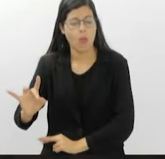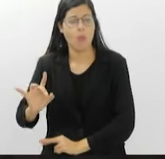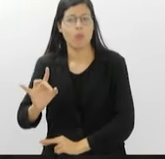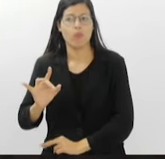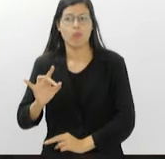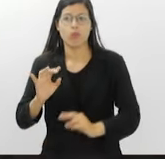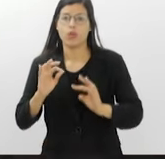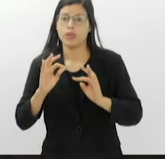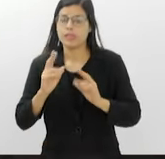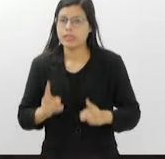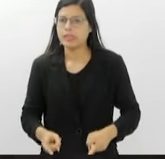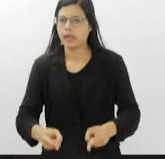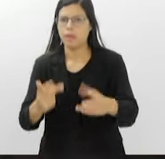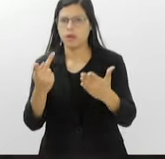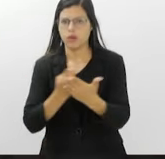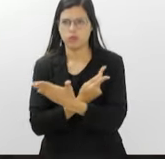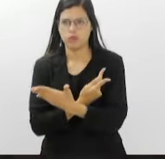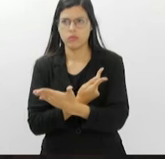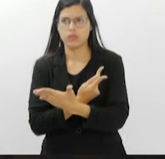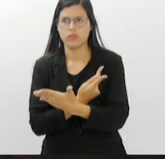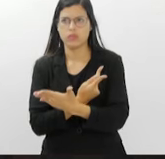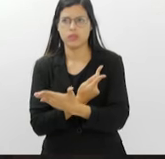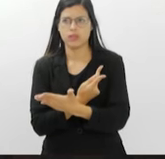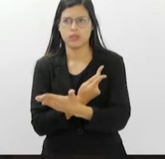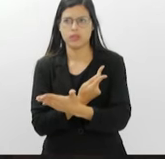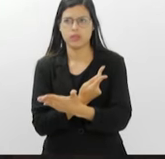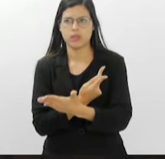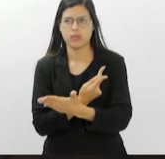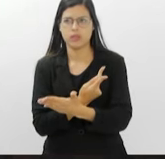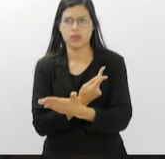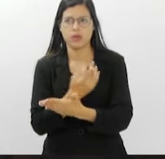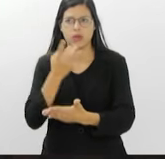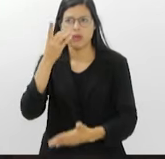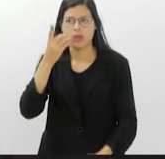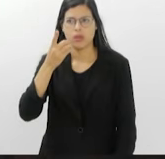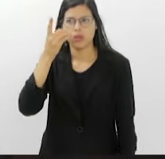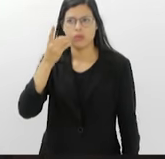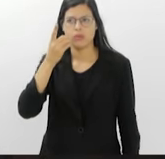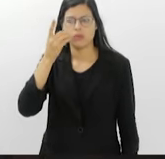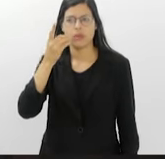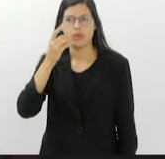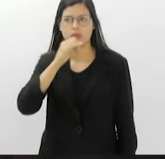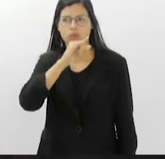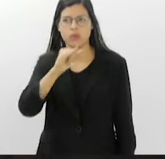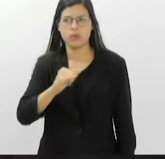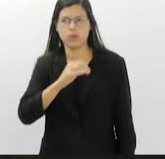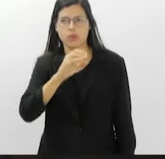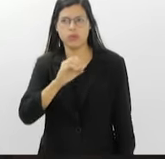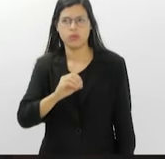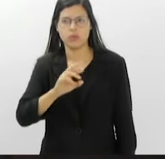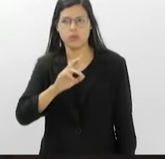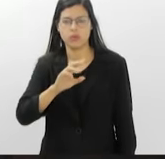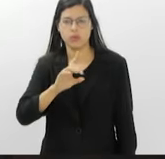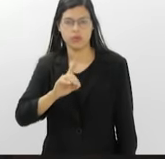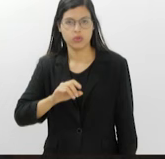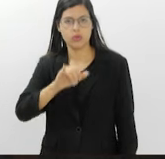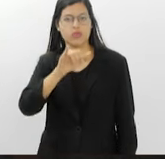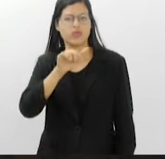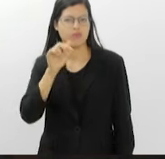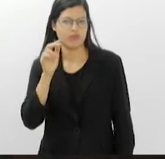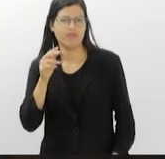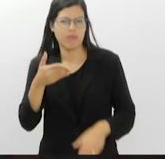todo episódio reiterado, o deputado Jordi, infelizmente, está no meio. Então, assim, por vezes também eu vejo